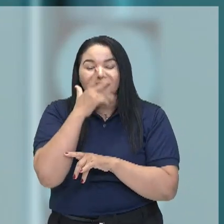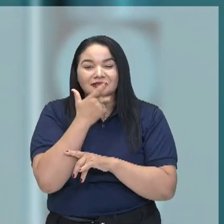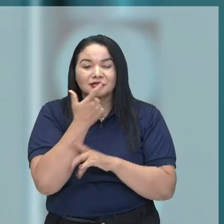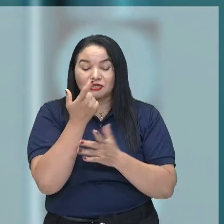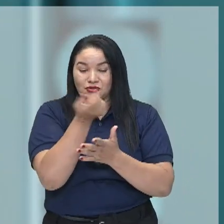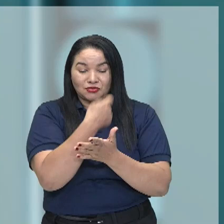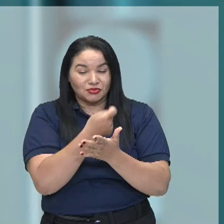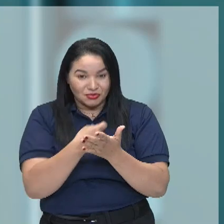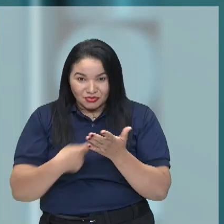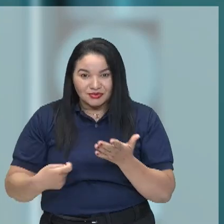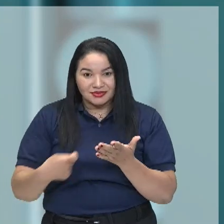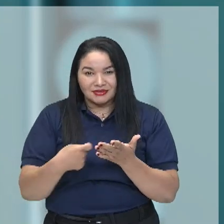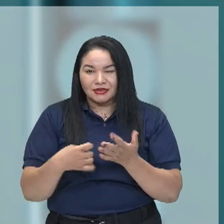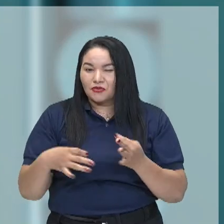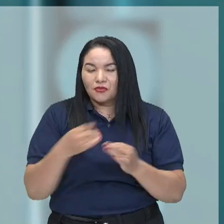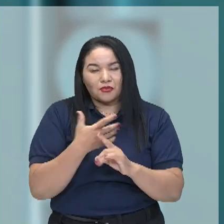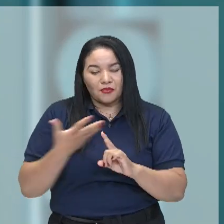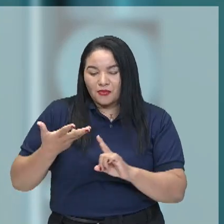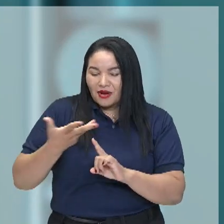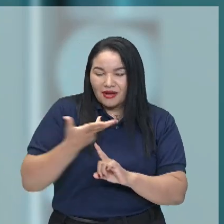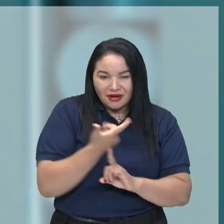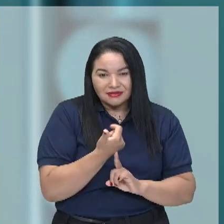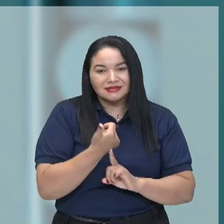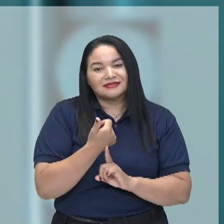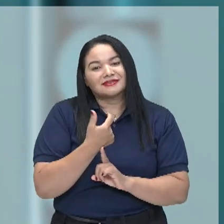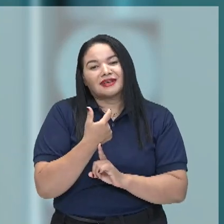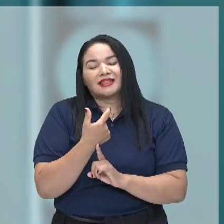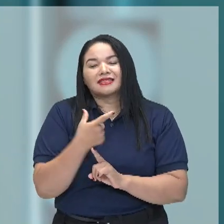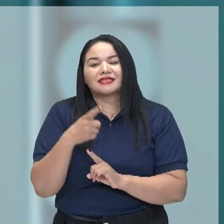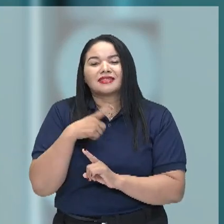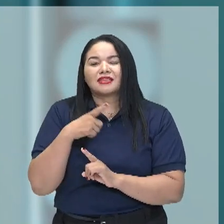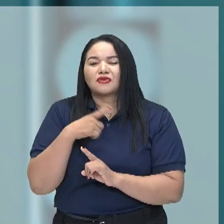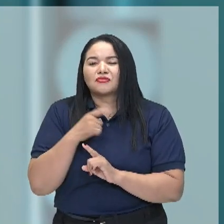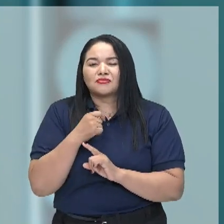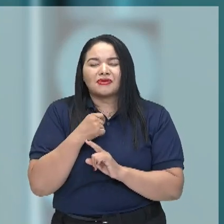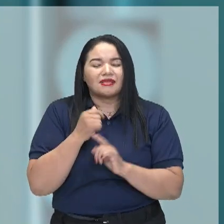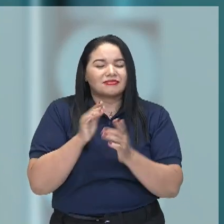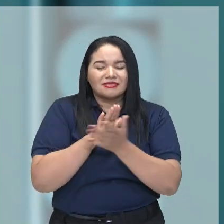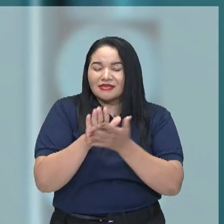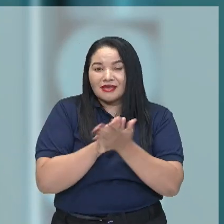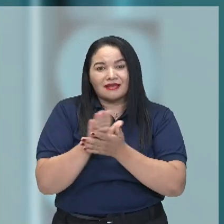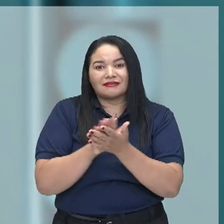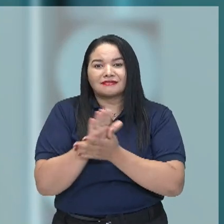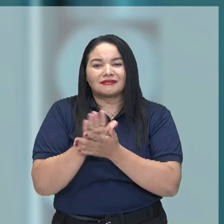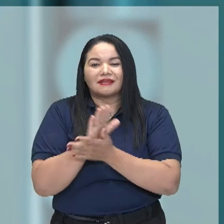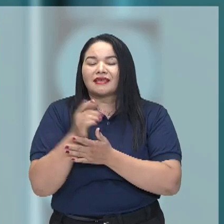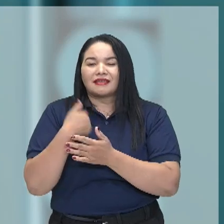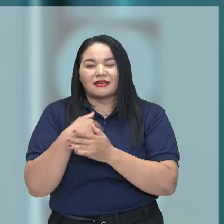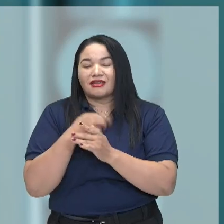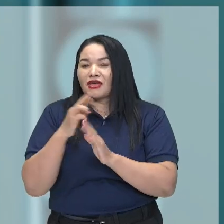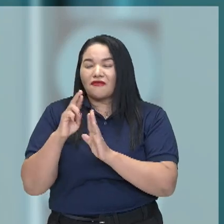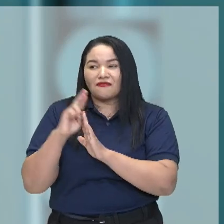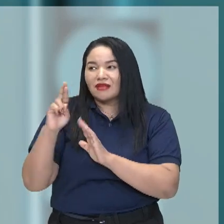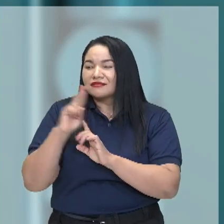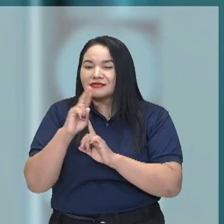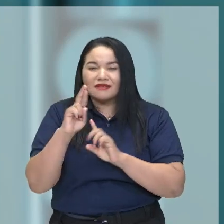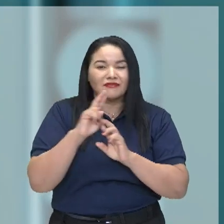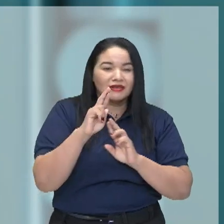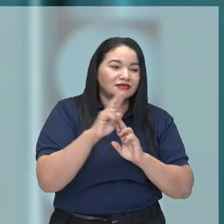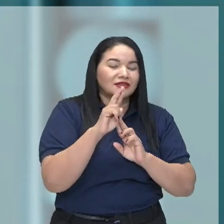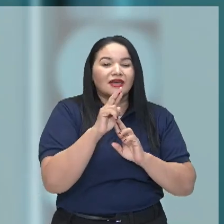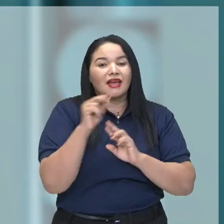né? Um artista, ele não tira nada do zero, ele tem muitas referências que ele costura